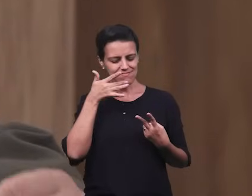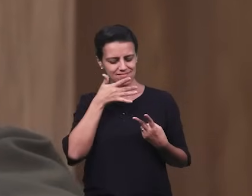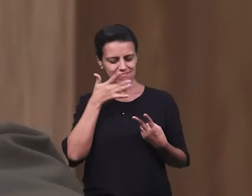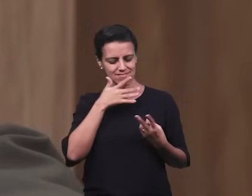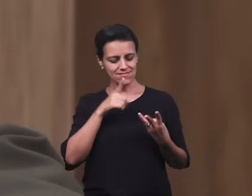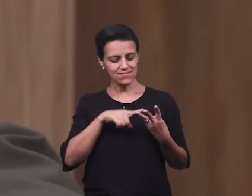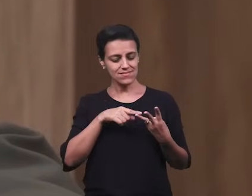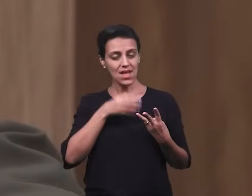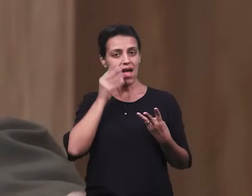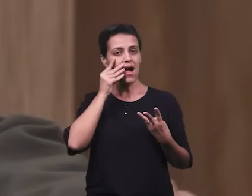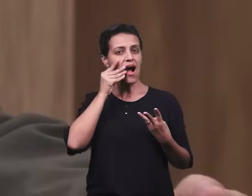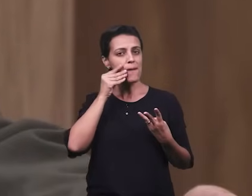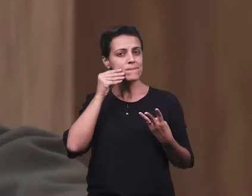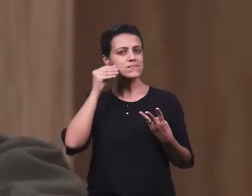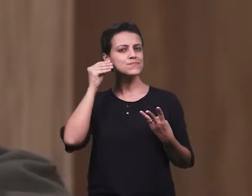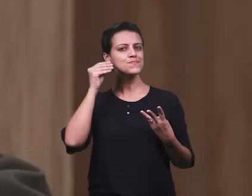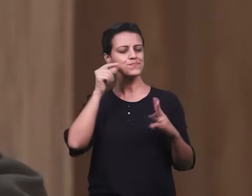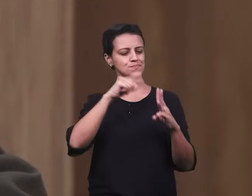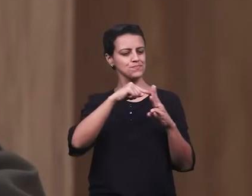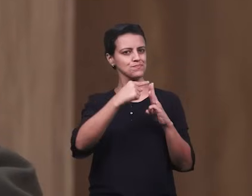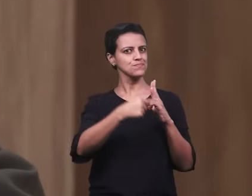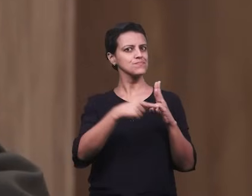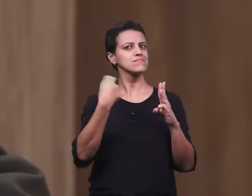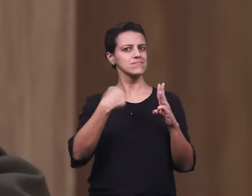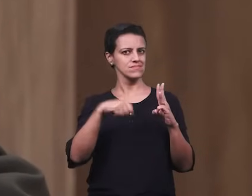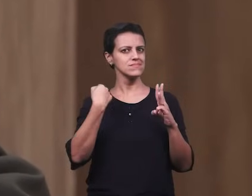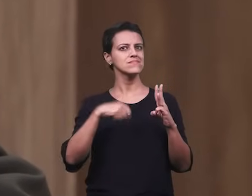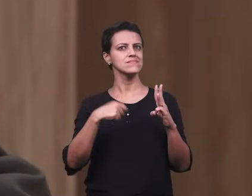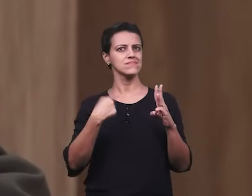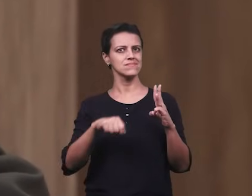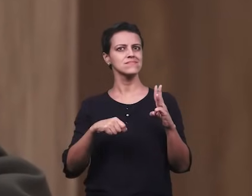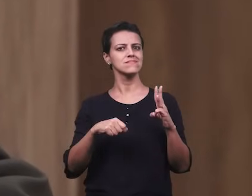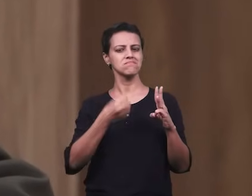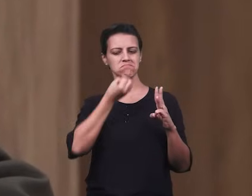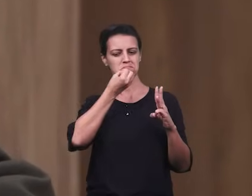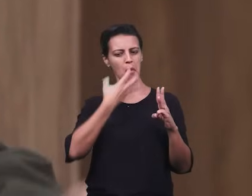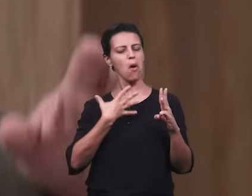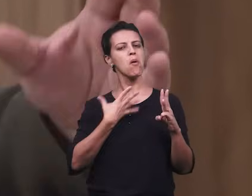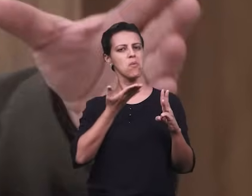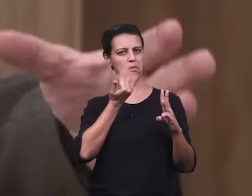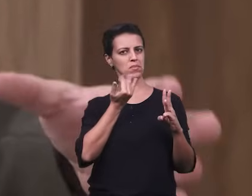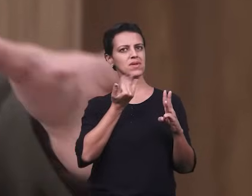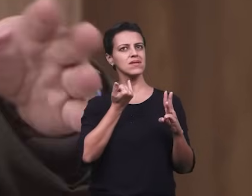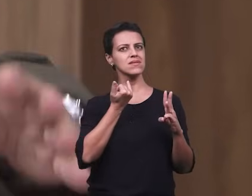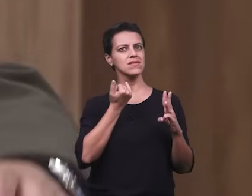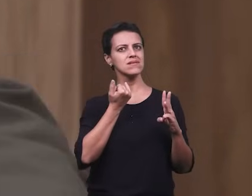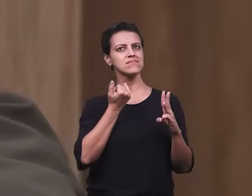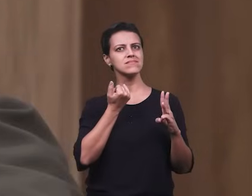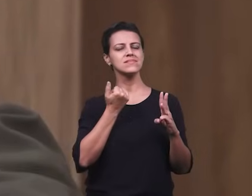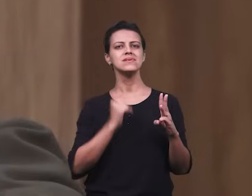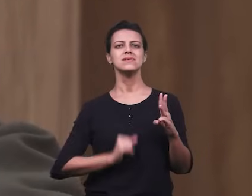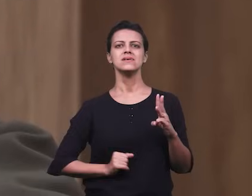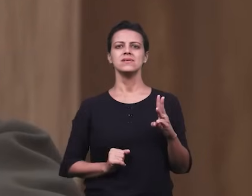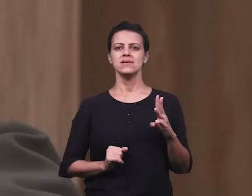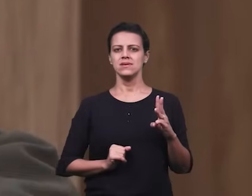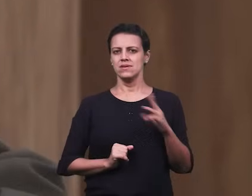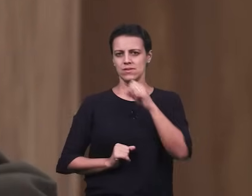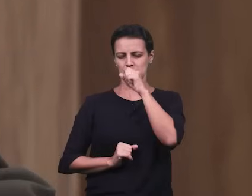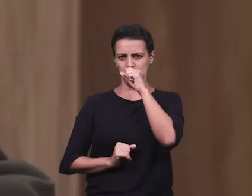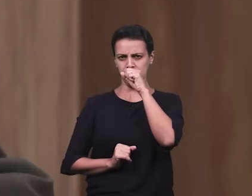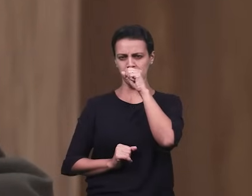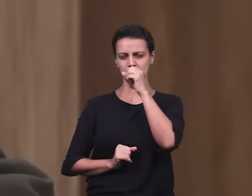e o paladar. Esse é o alimento assim, que a gastronomia julga assim, perfeito. Visual, cheiro e